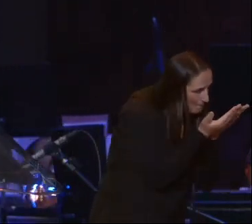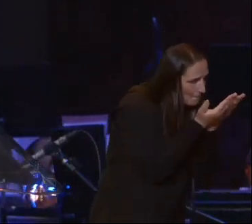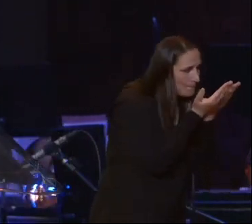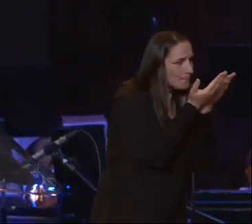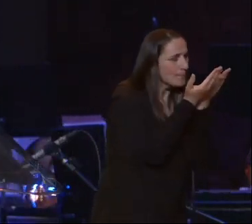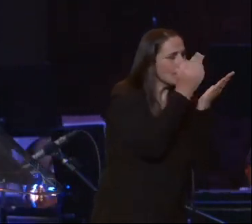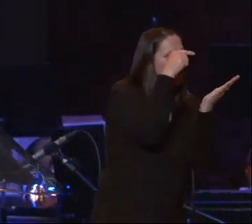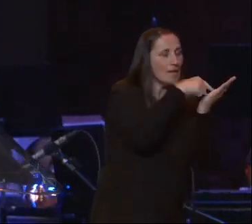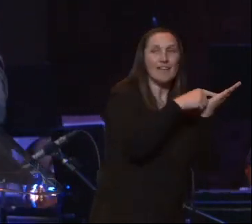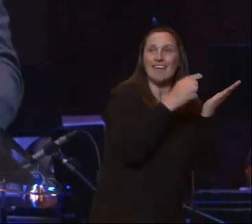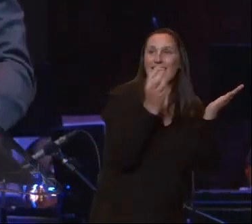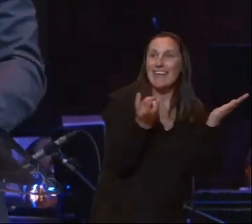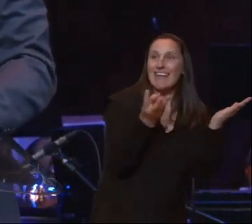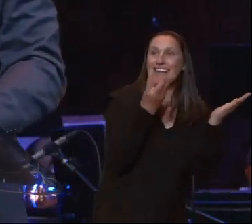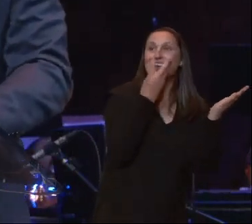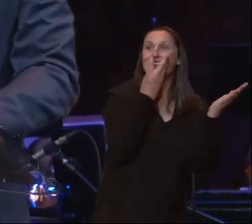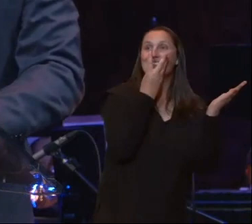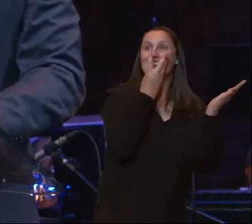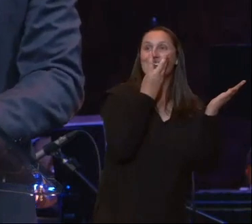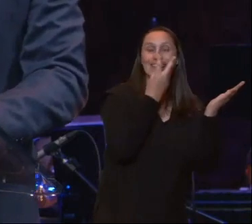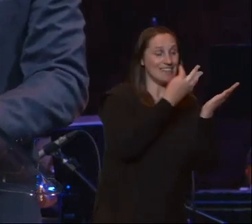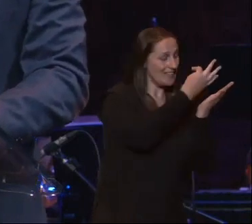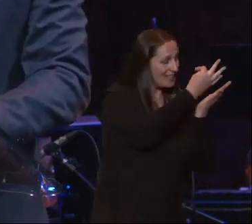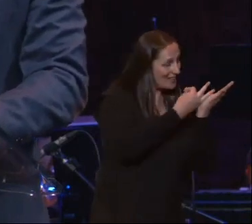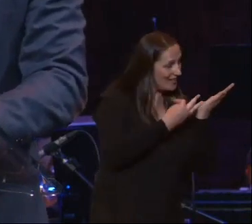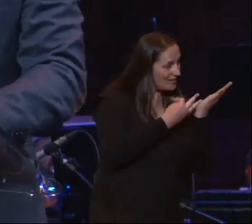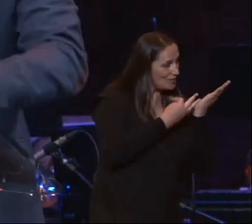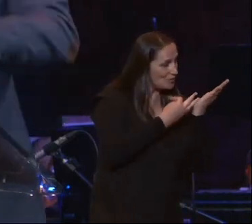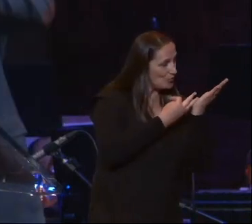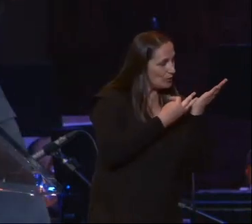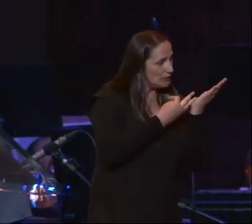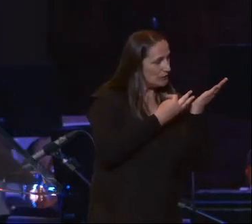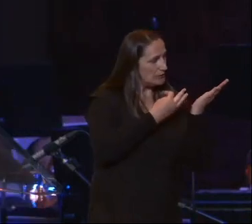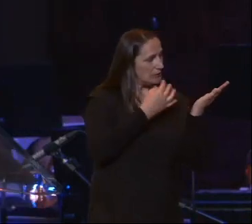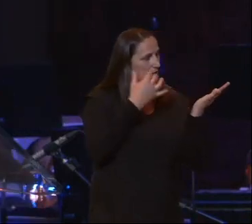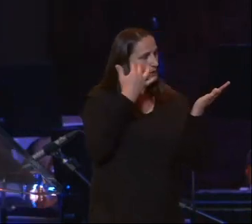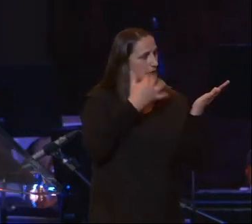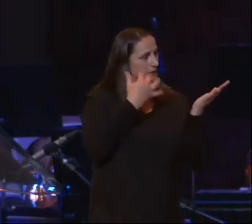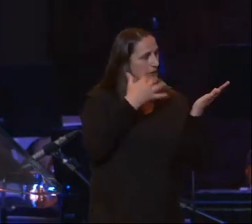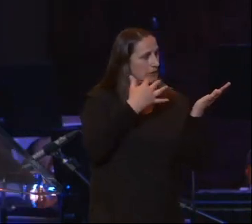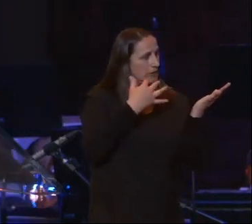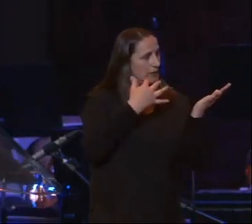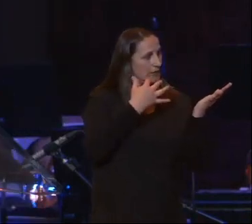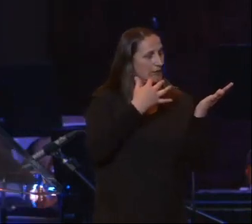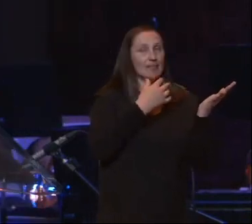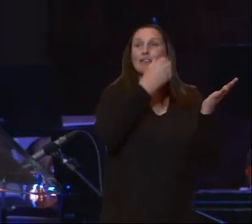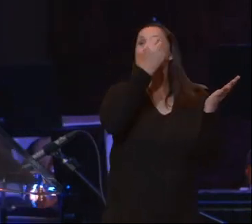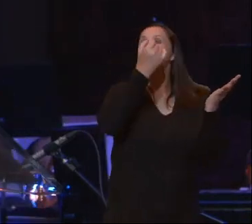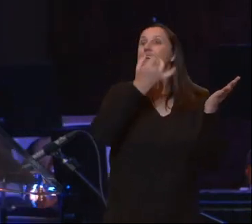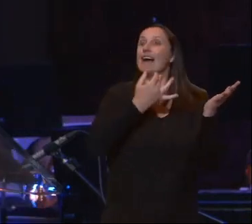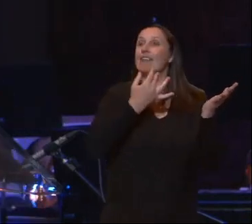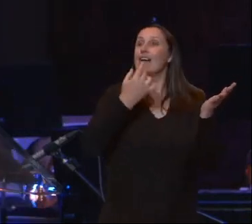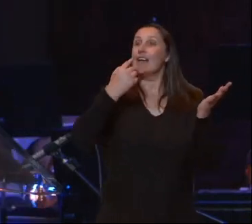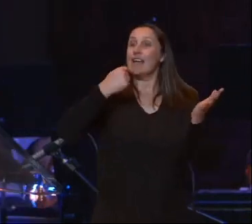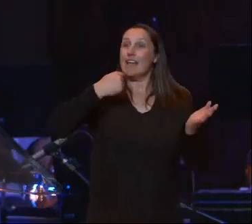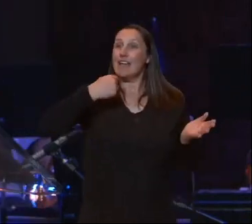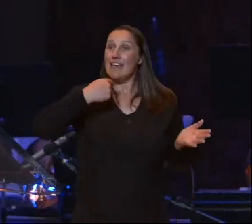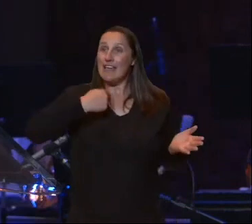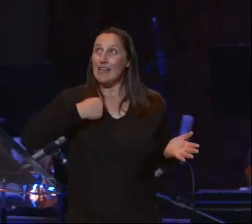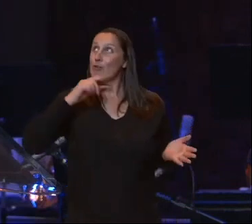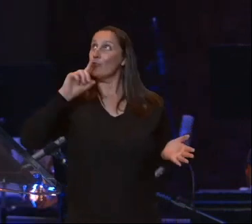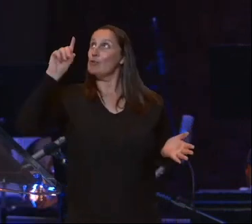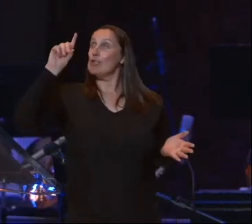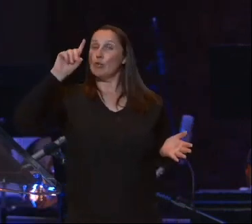aleatoriamente, cai em Isaías, no texto que dizia: eu sou o teu